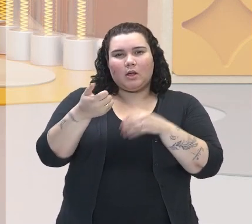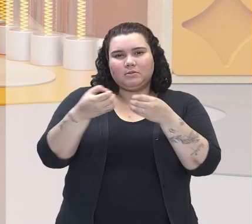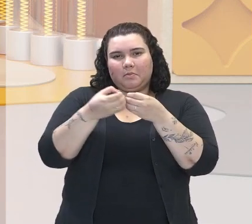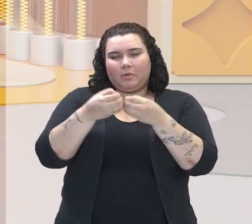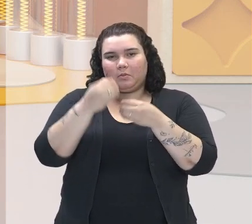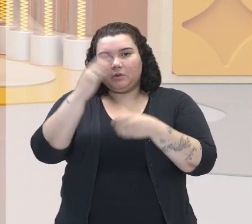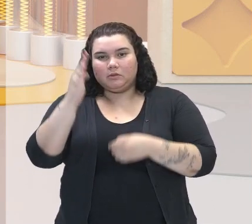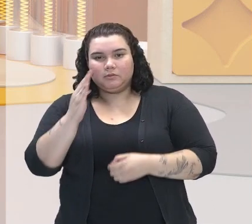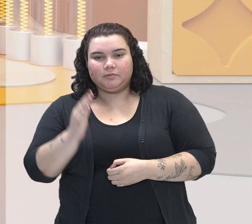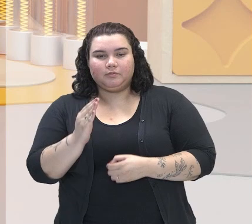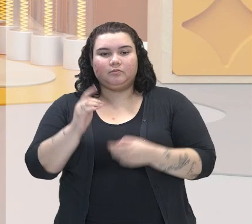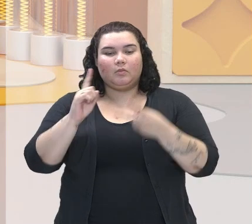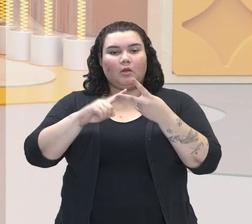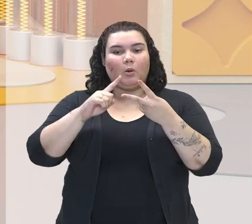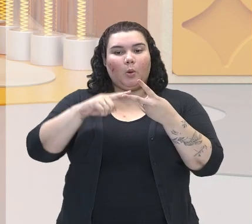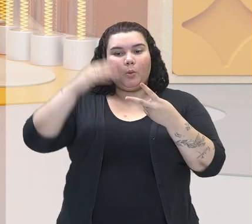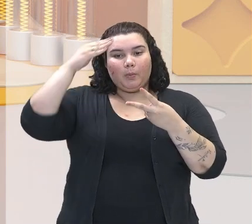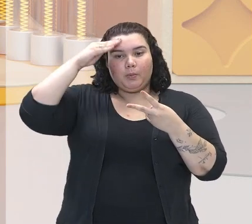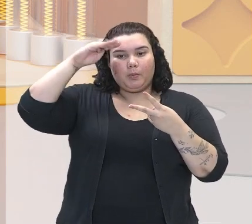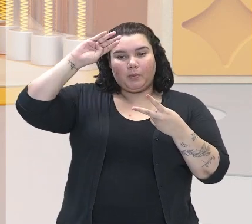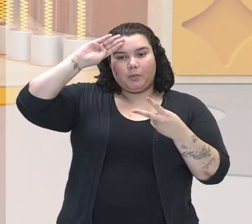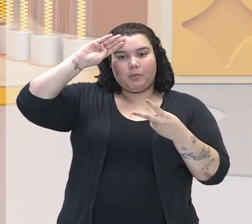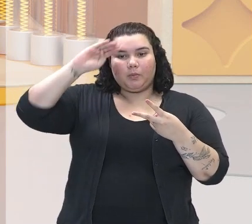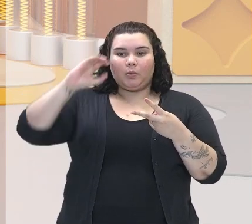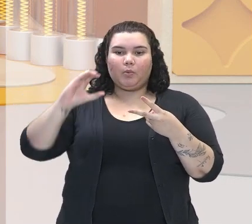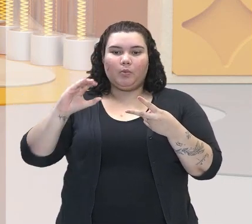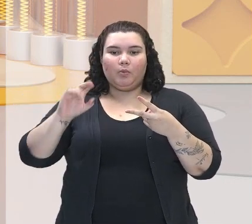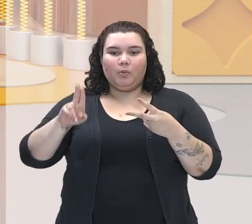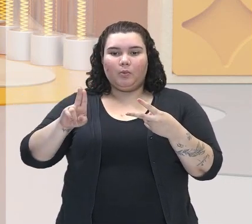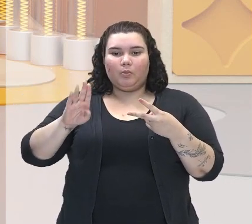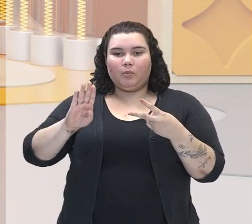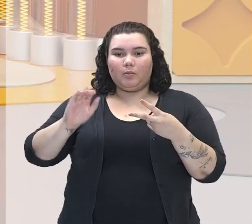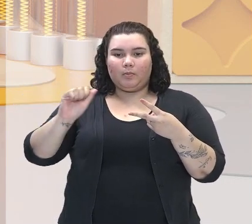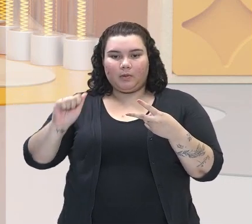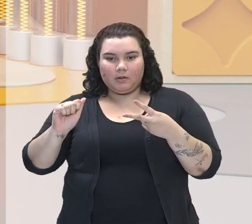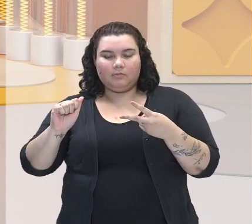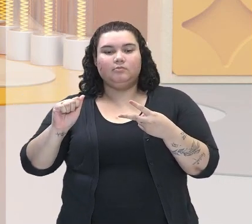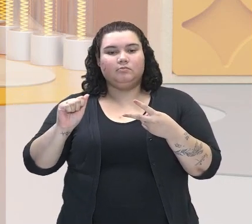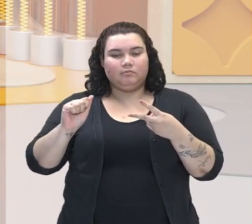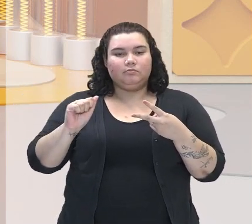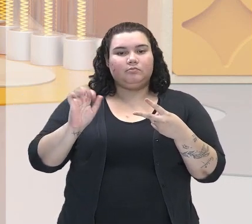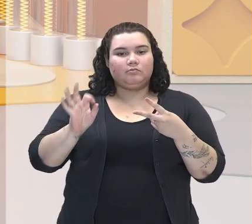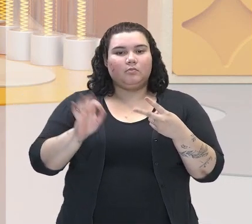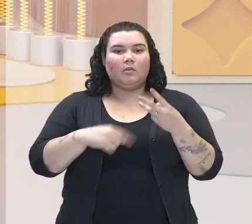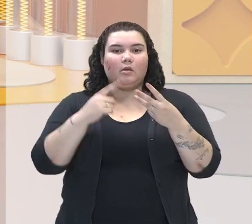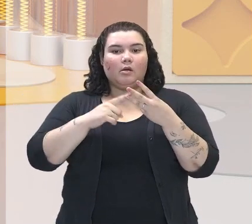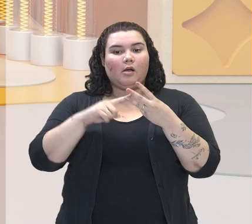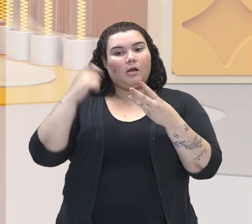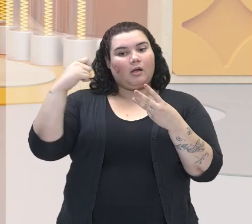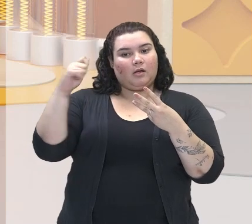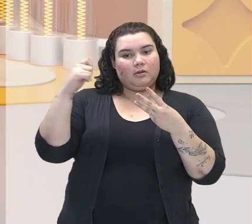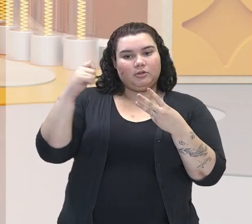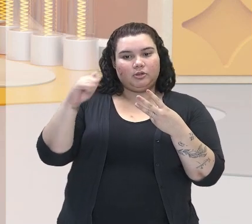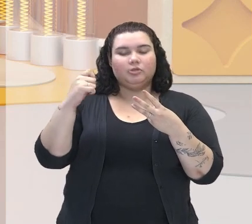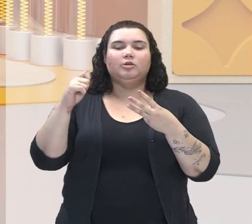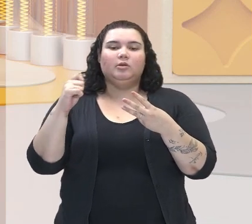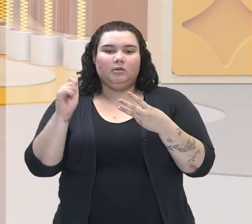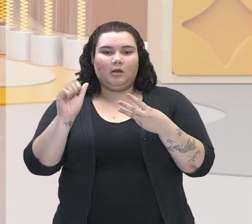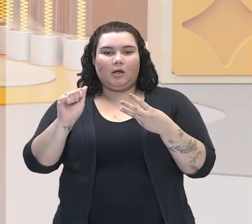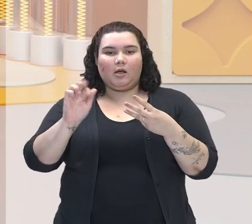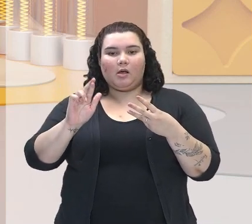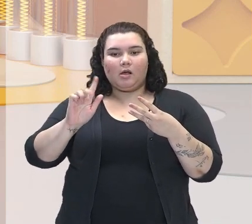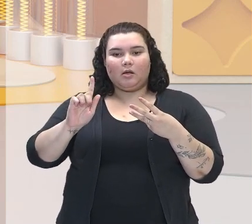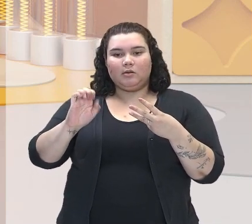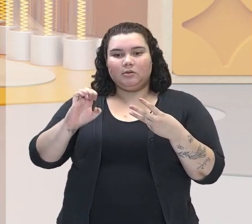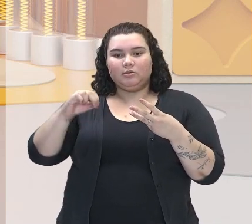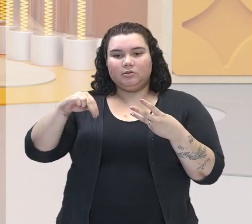Pacífico. Cuba, que é um país lá da América Central, lá do Caribe, fica lá no Caribe, né? E também a Argentina, que essa sim é vizinha nossa,